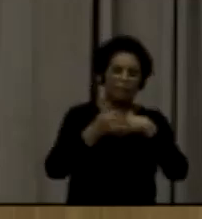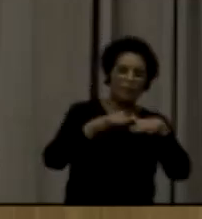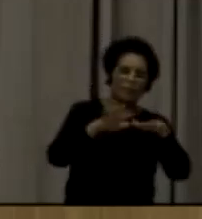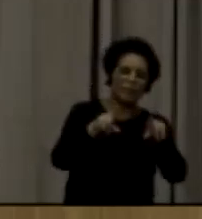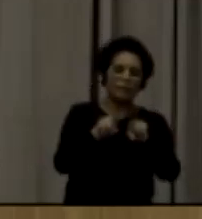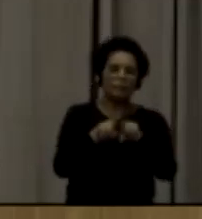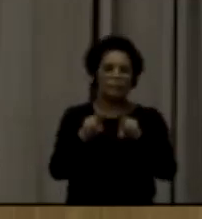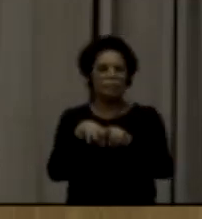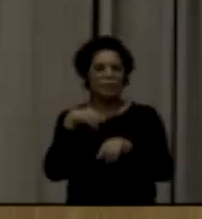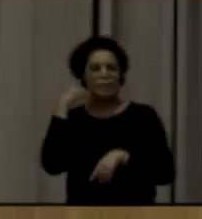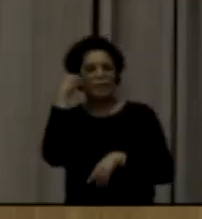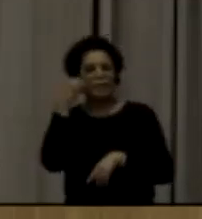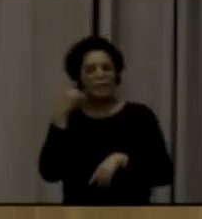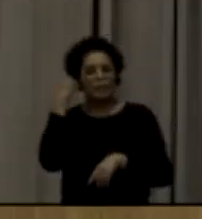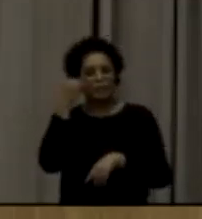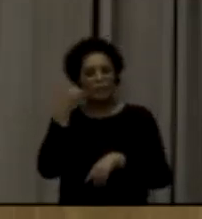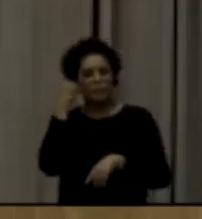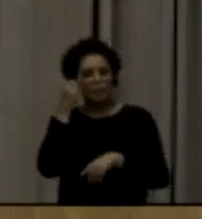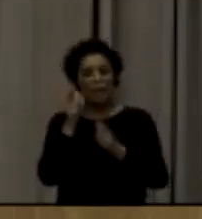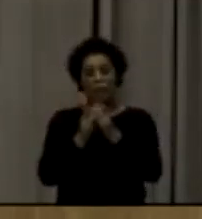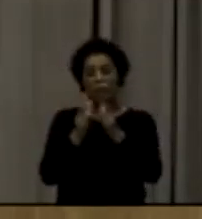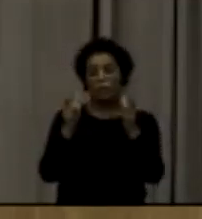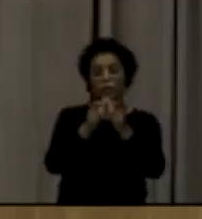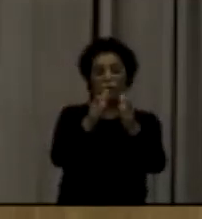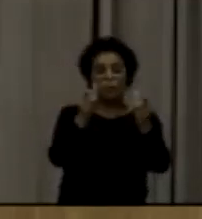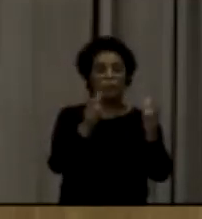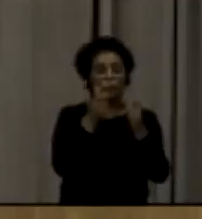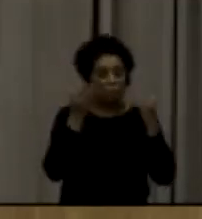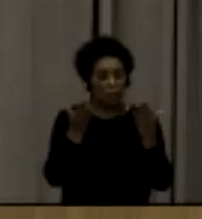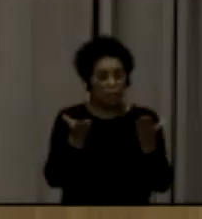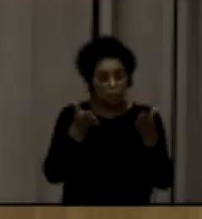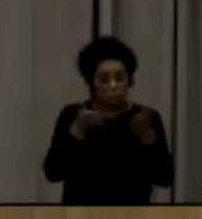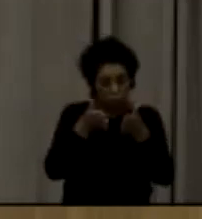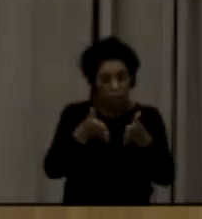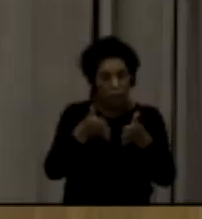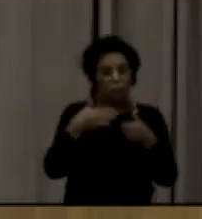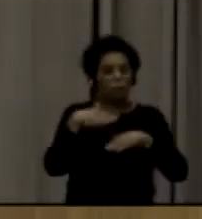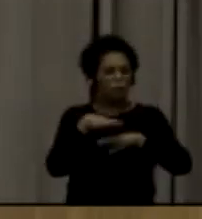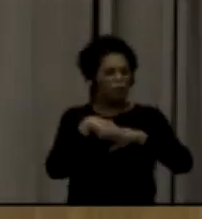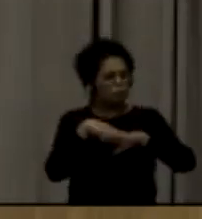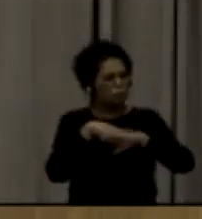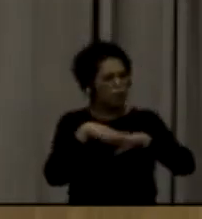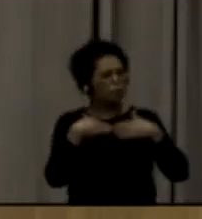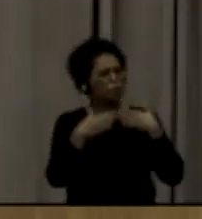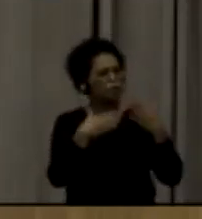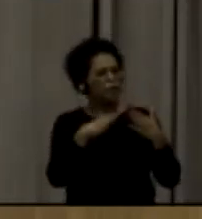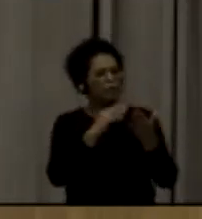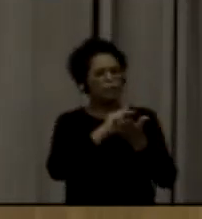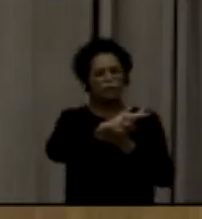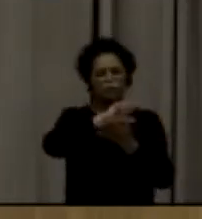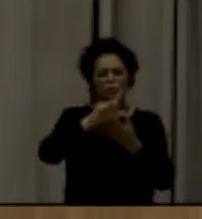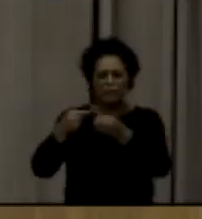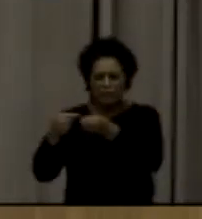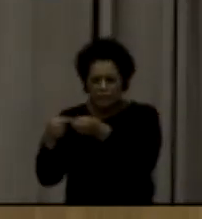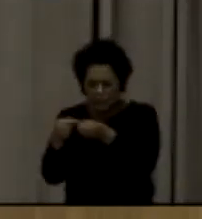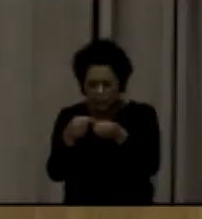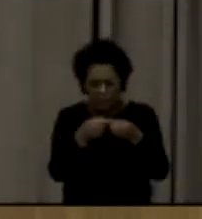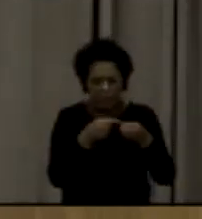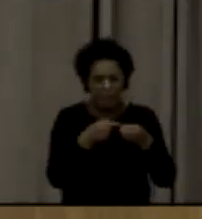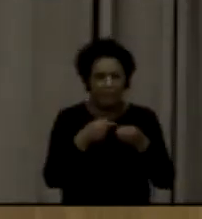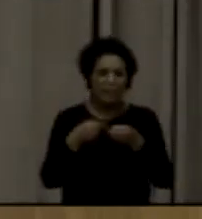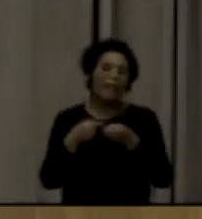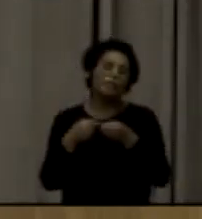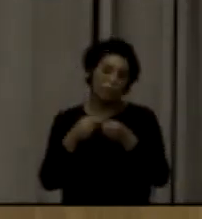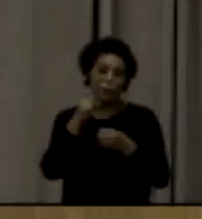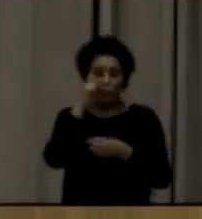uma experiência de um espaço que estamos voltando para falar sobre vários bairros que nós temos aí,